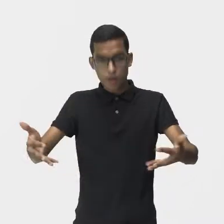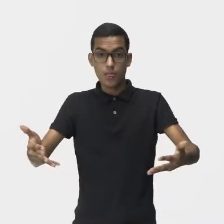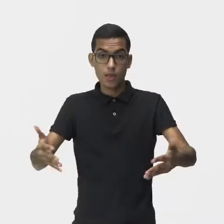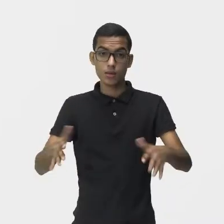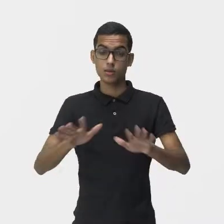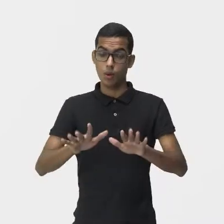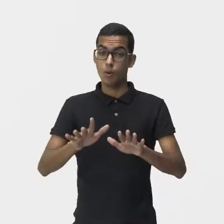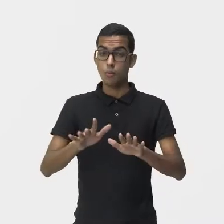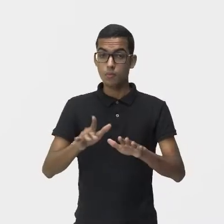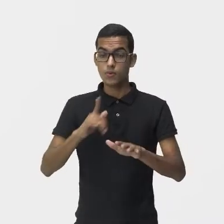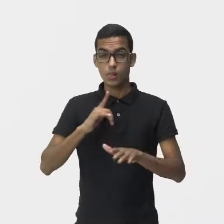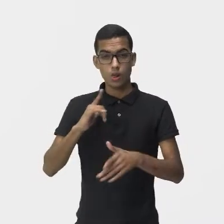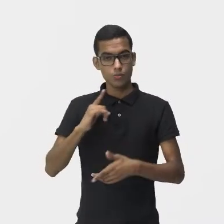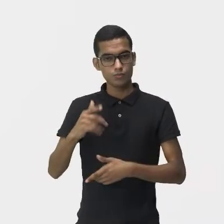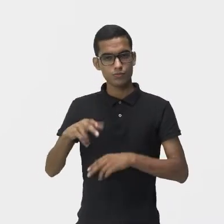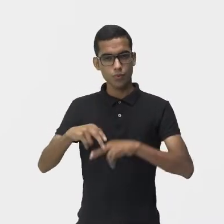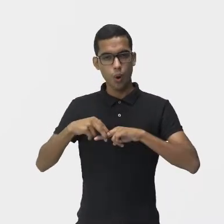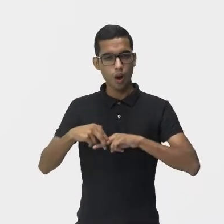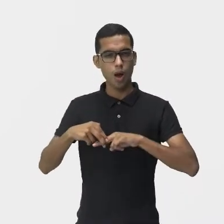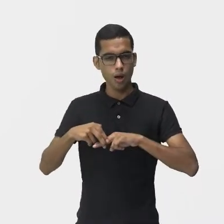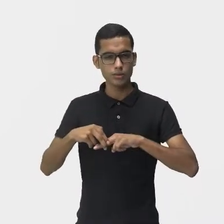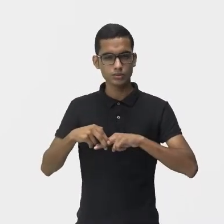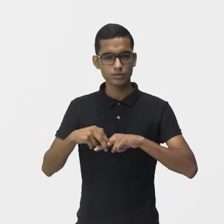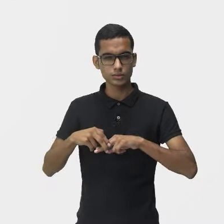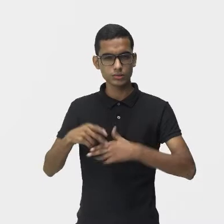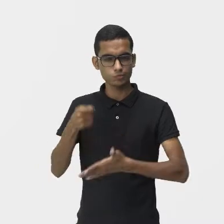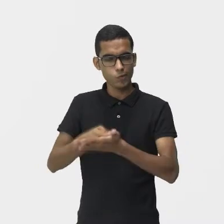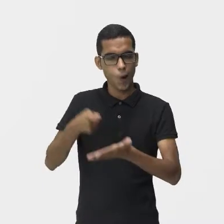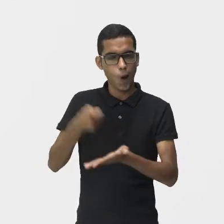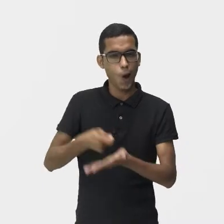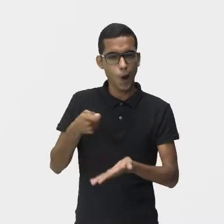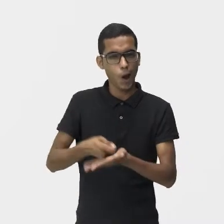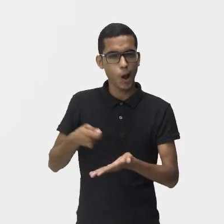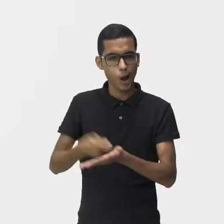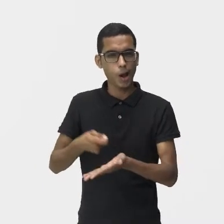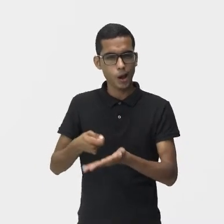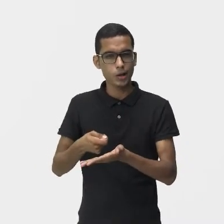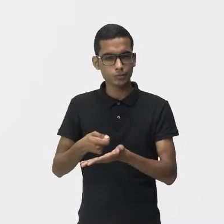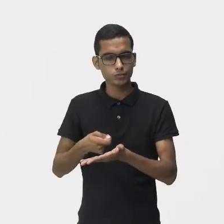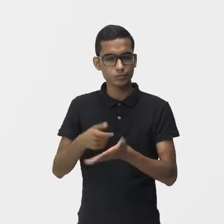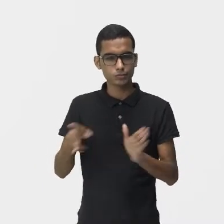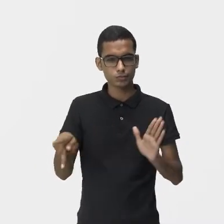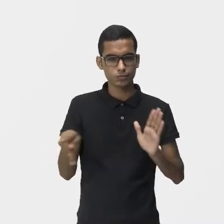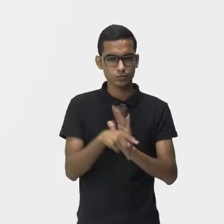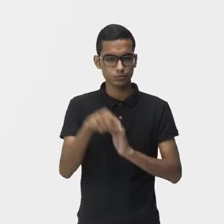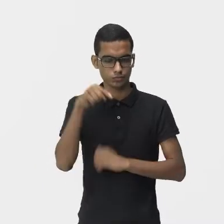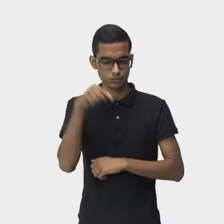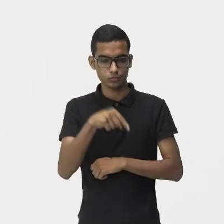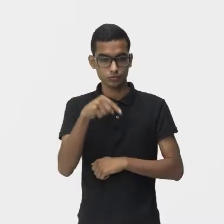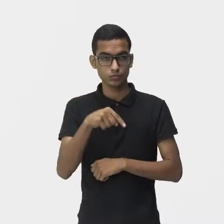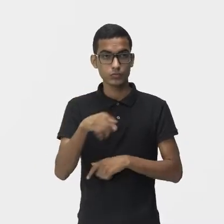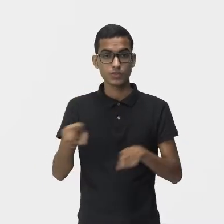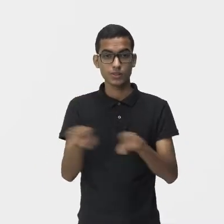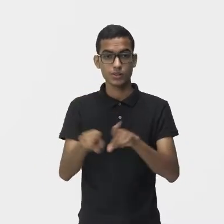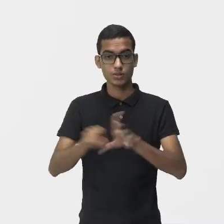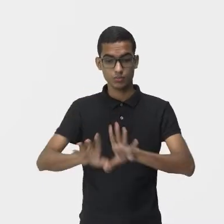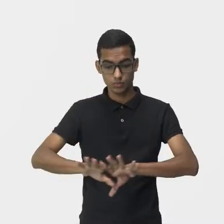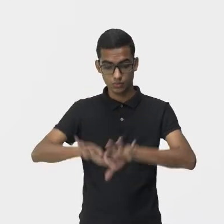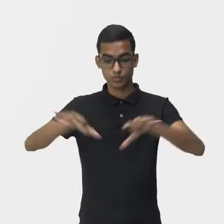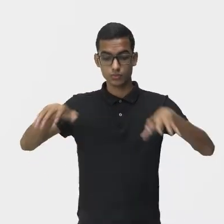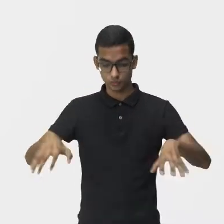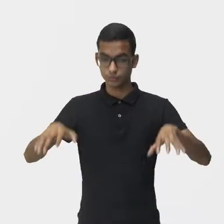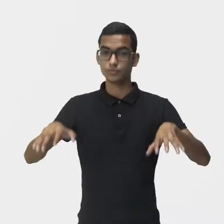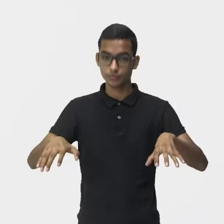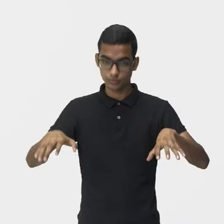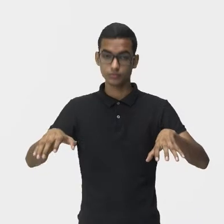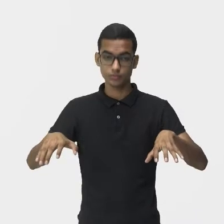esses excessos da política do terror adotado pelos jacobinos e essa divisão no movimento popular entre